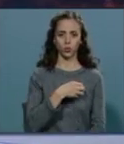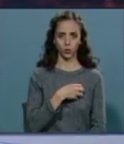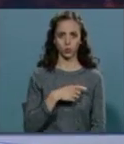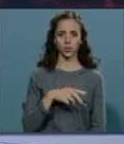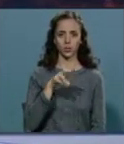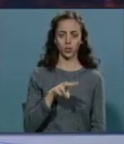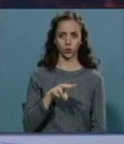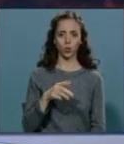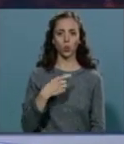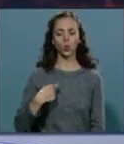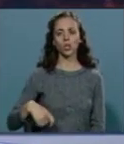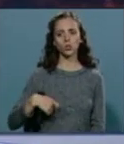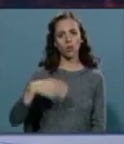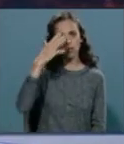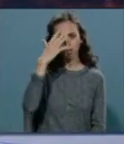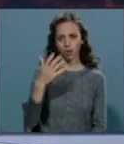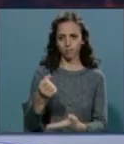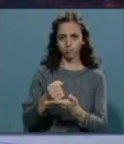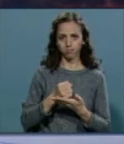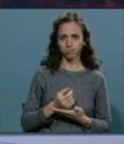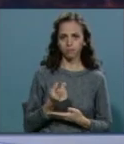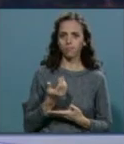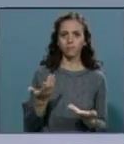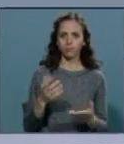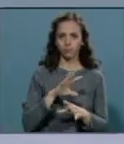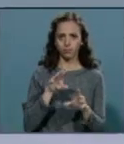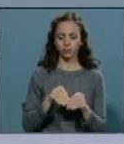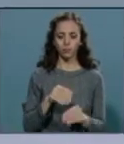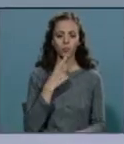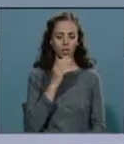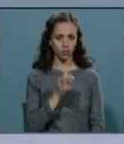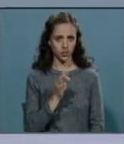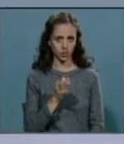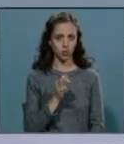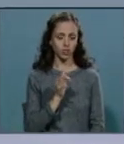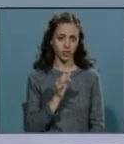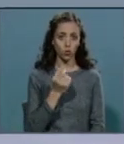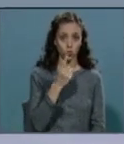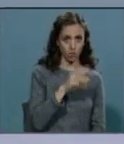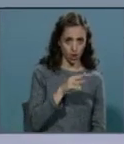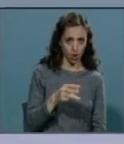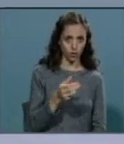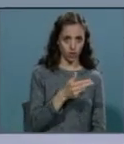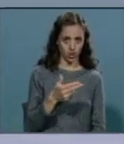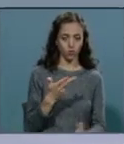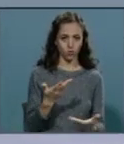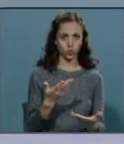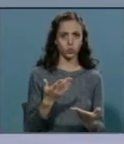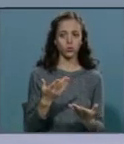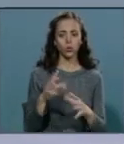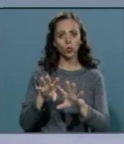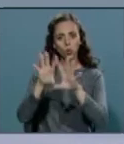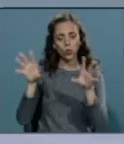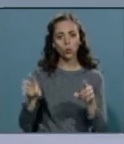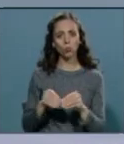da segunda liga o nacional conta que espera receber desta perda da da federação da fração 1 milhão de euros não é que isso eu não o